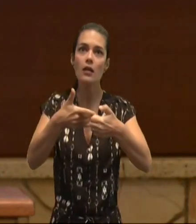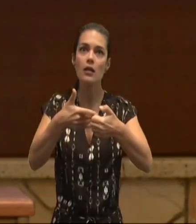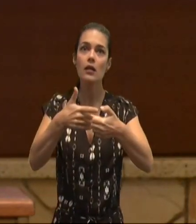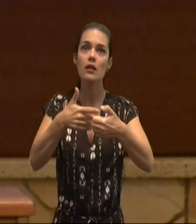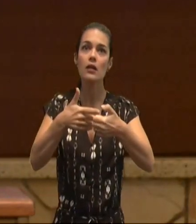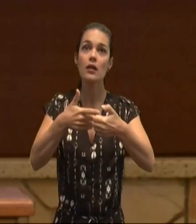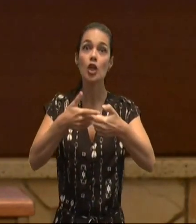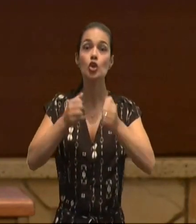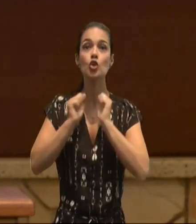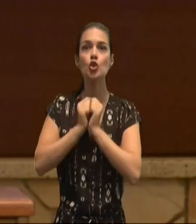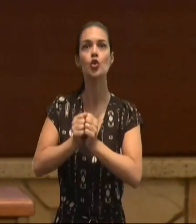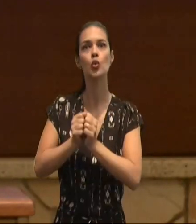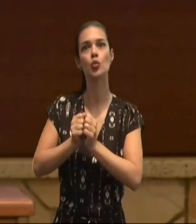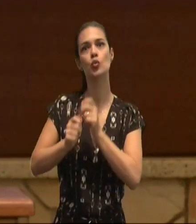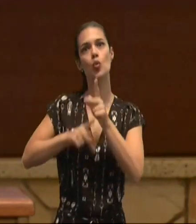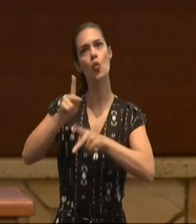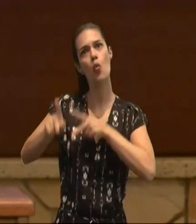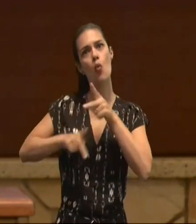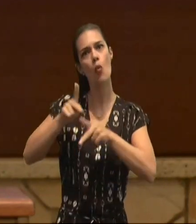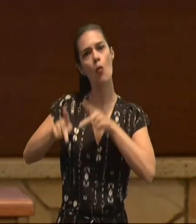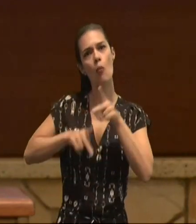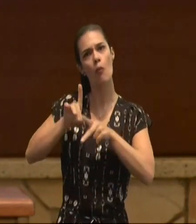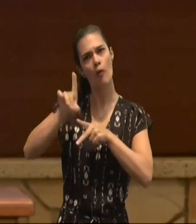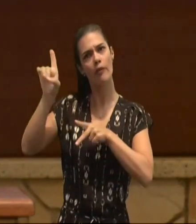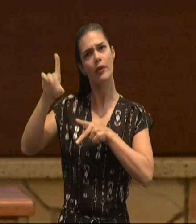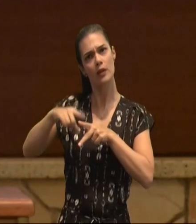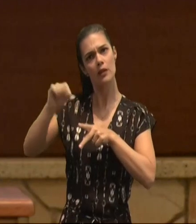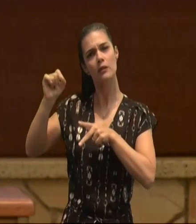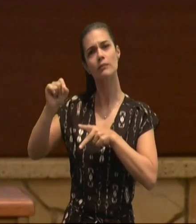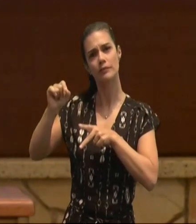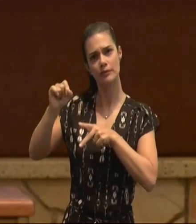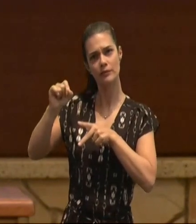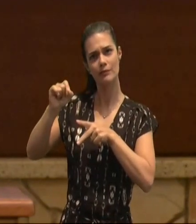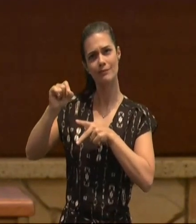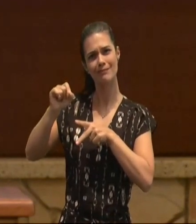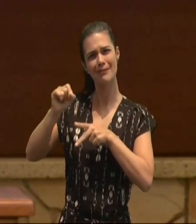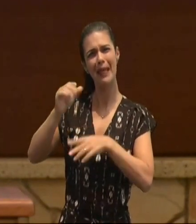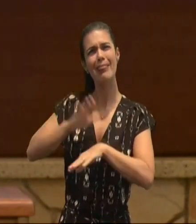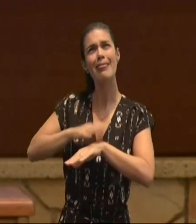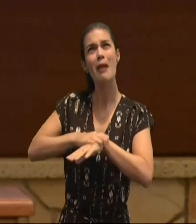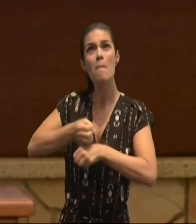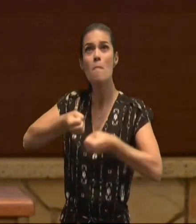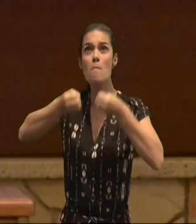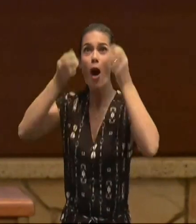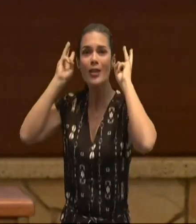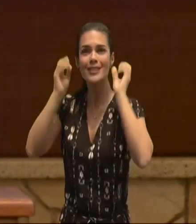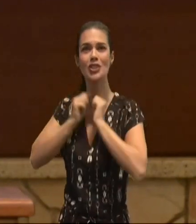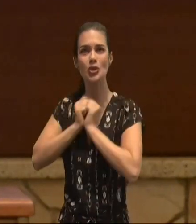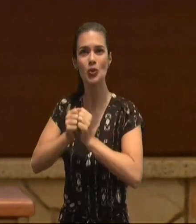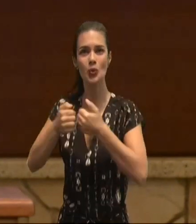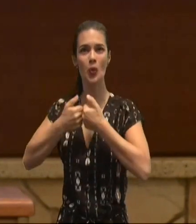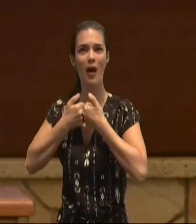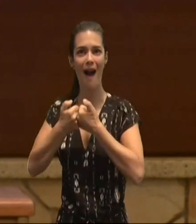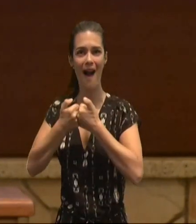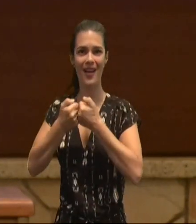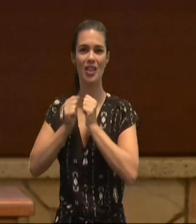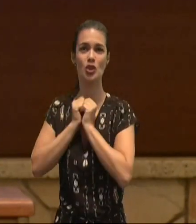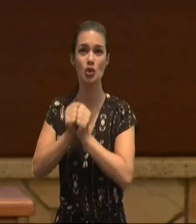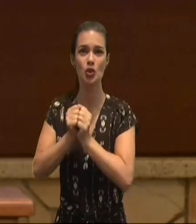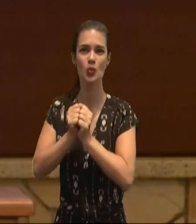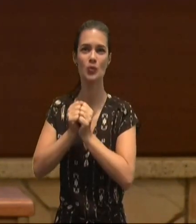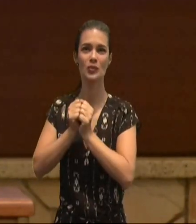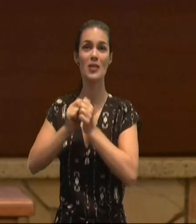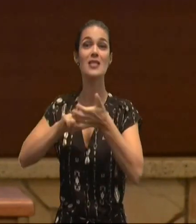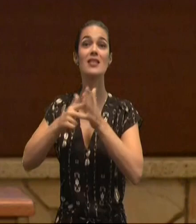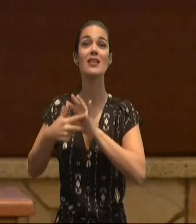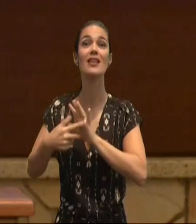estava acompanhando o povo de Deus por ordem do próprio Deus a Moisés. Aquela arca que significava a presença do Senhor. Ali